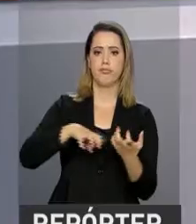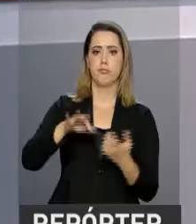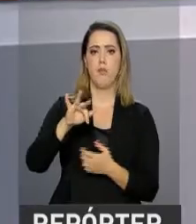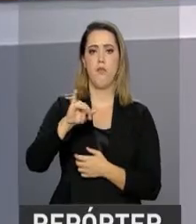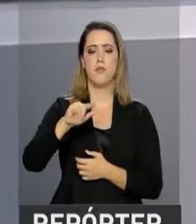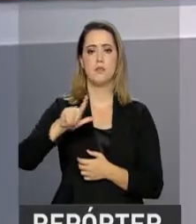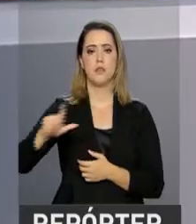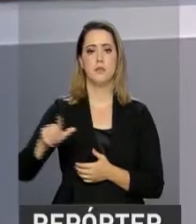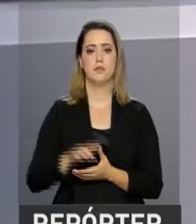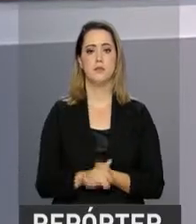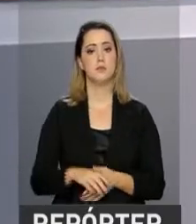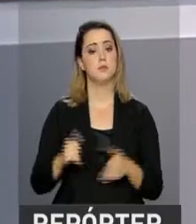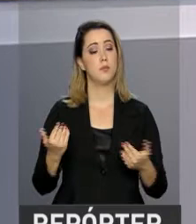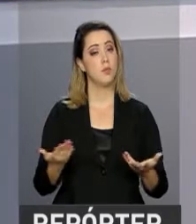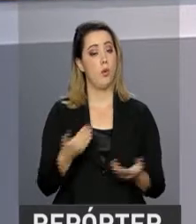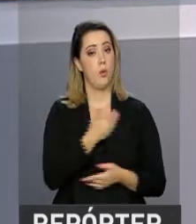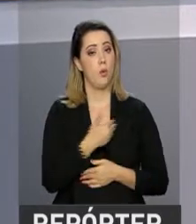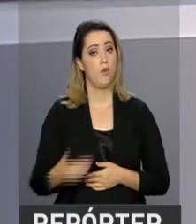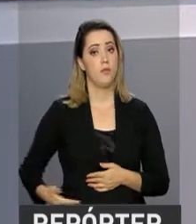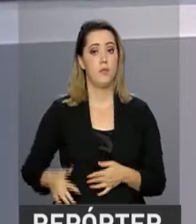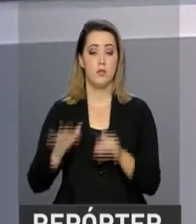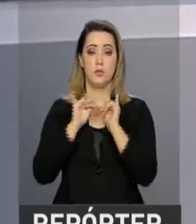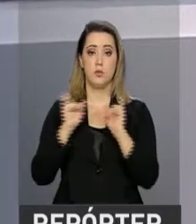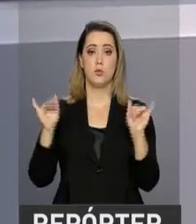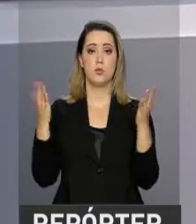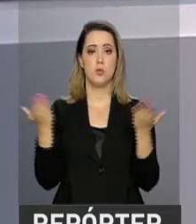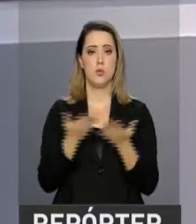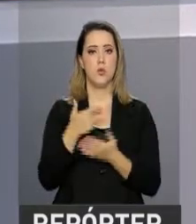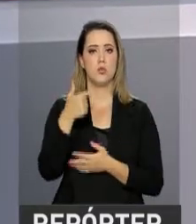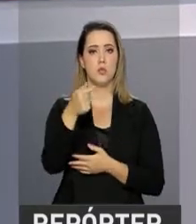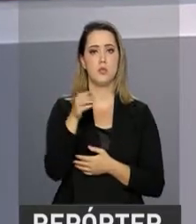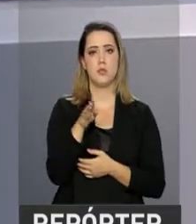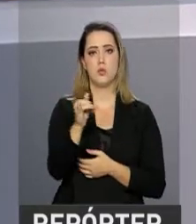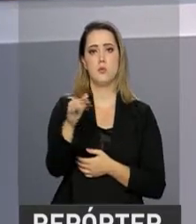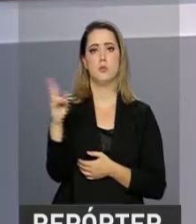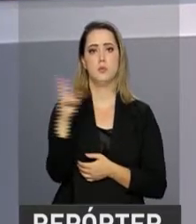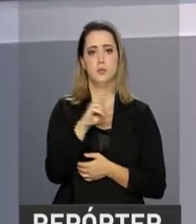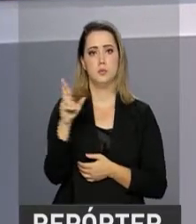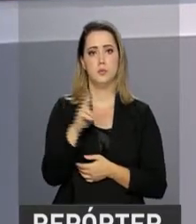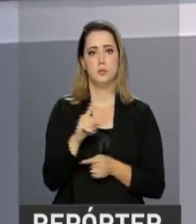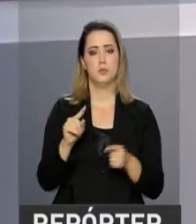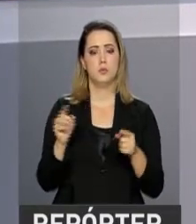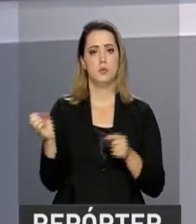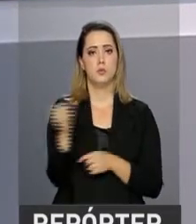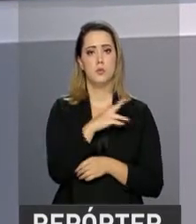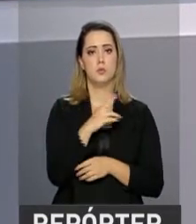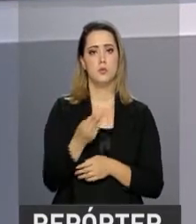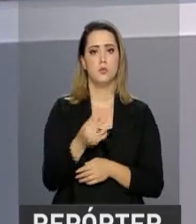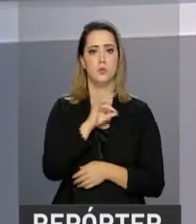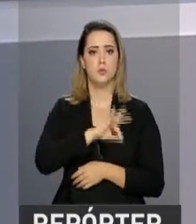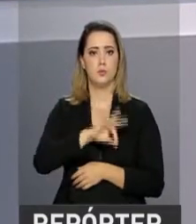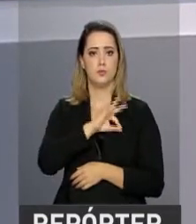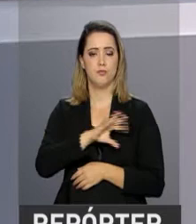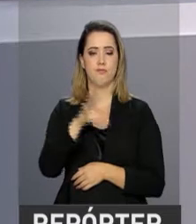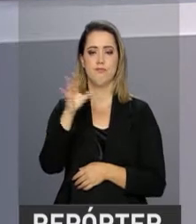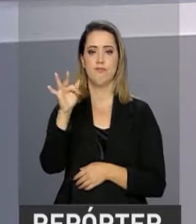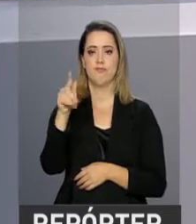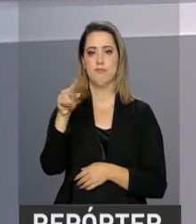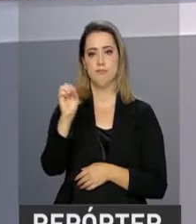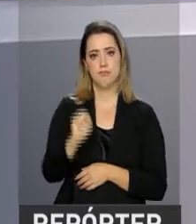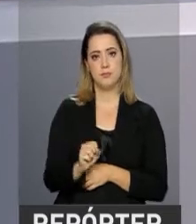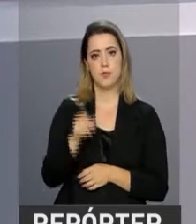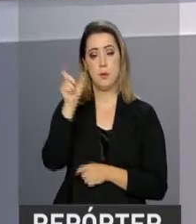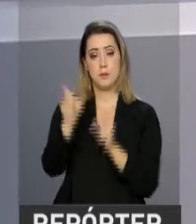o governo anunciou hoje cerca de 7 bilhões de reais referentes à nova remuneração das contas do fgts